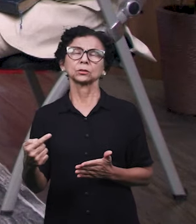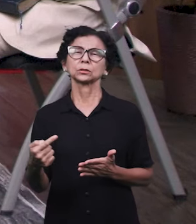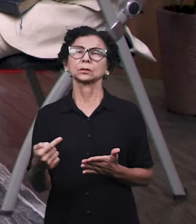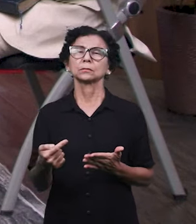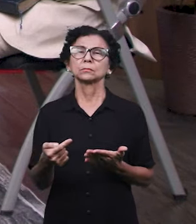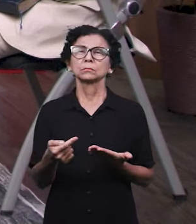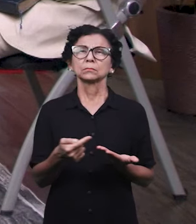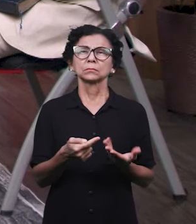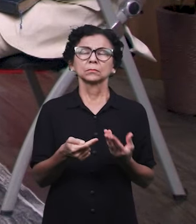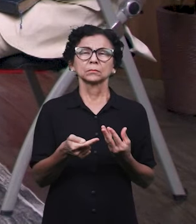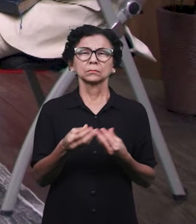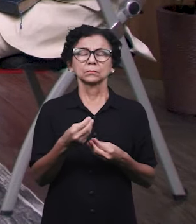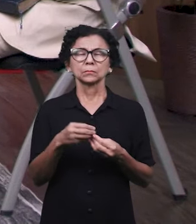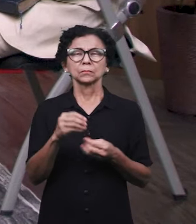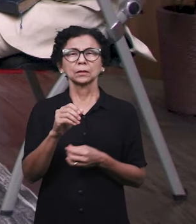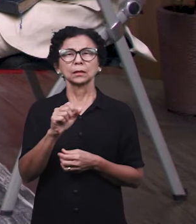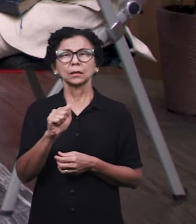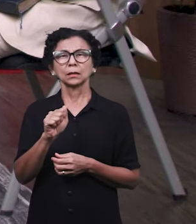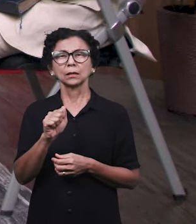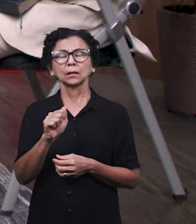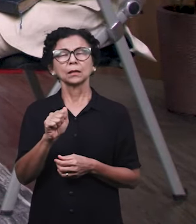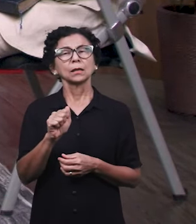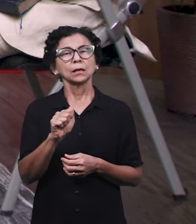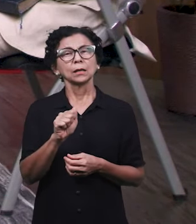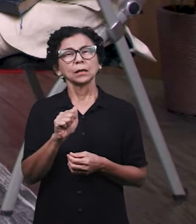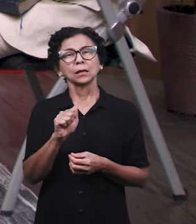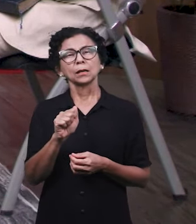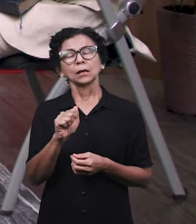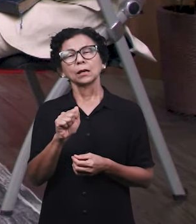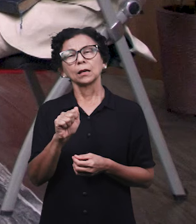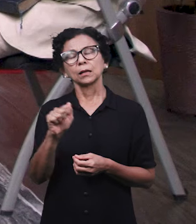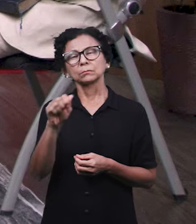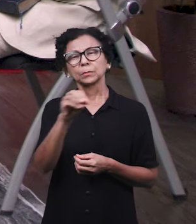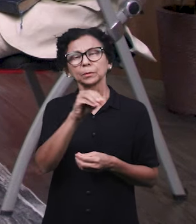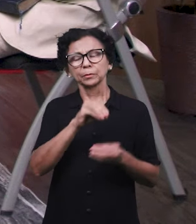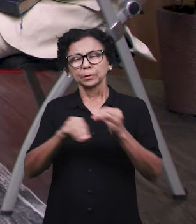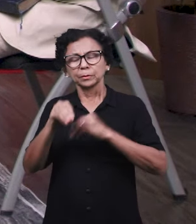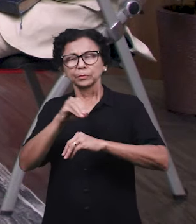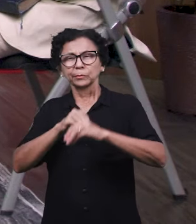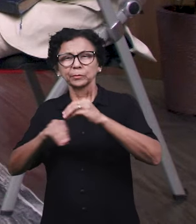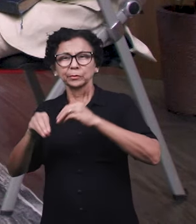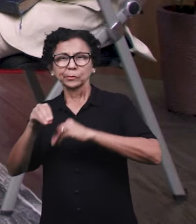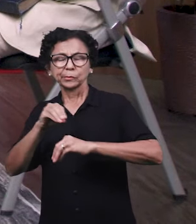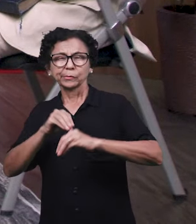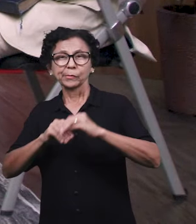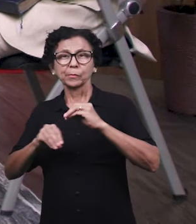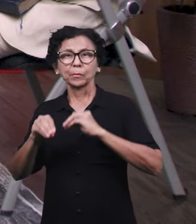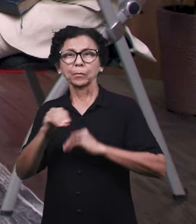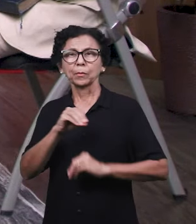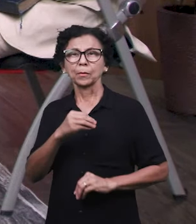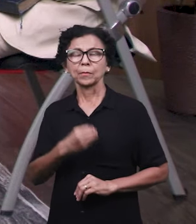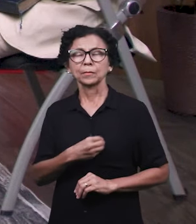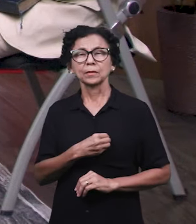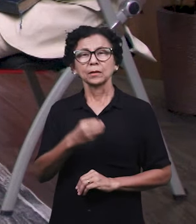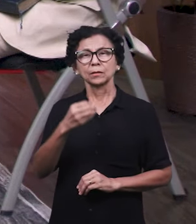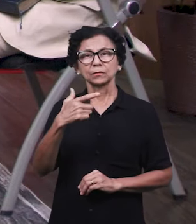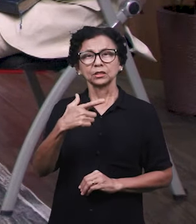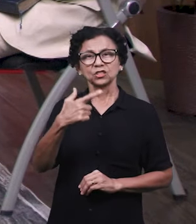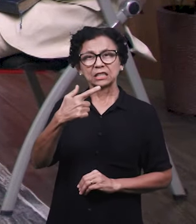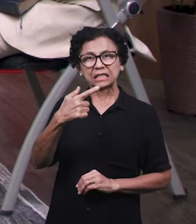estão presentes no nosso corpo. Foi constatado aproximadamente 27 elementos químicos. Outros trabalhos foram